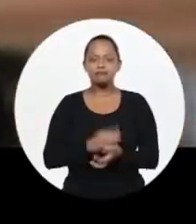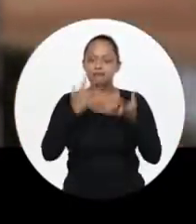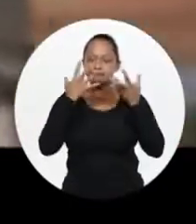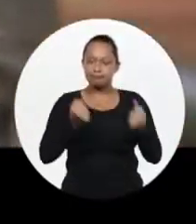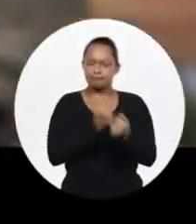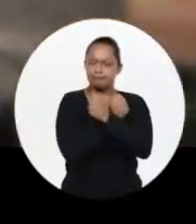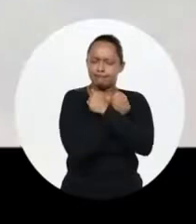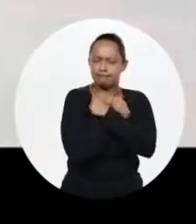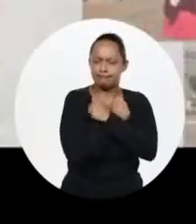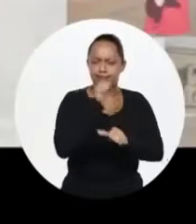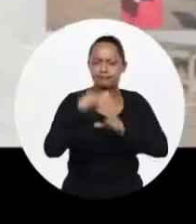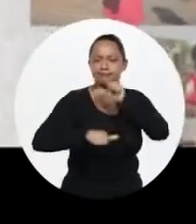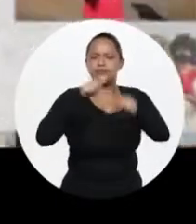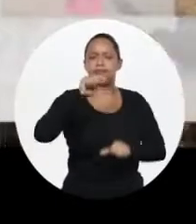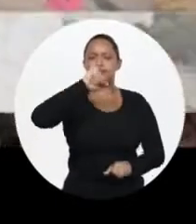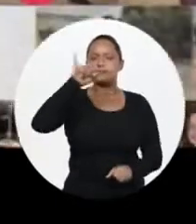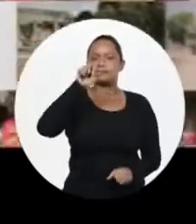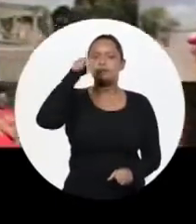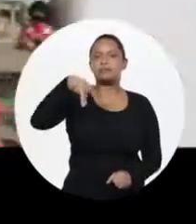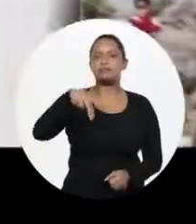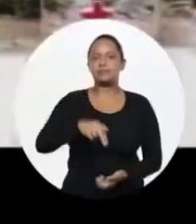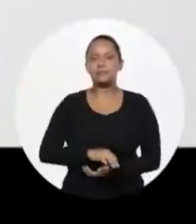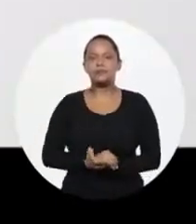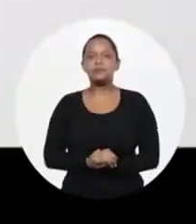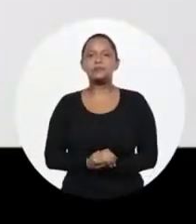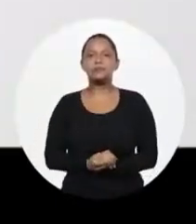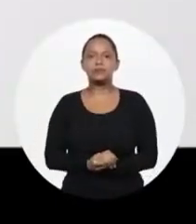Abrace a mudança com Jean.